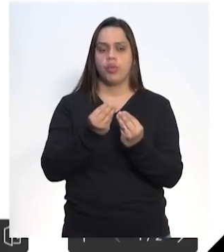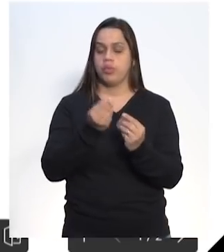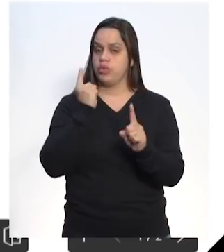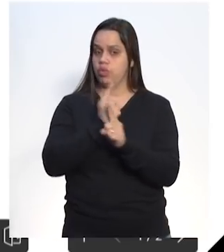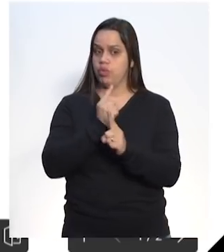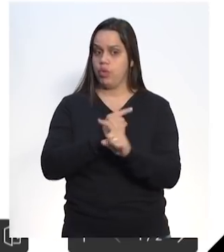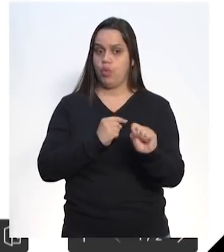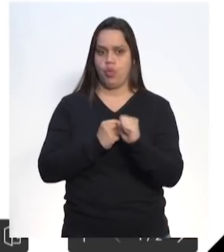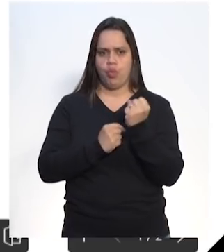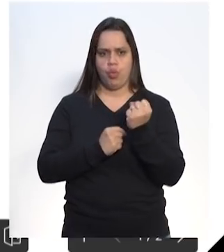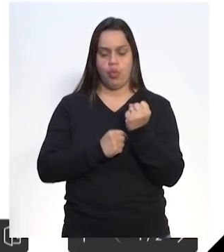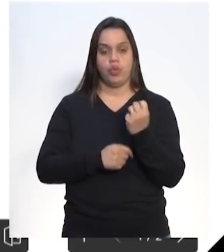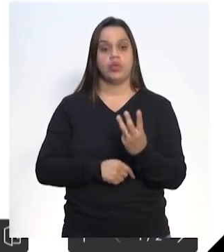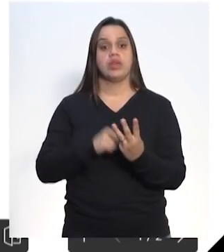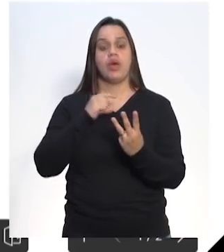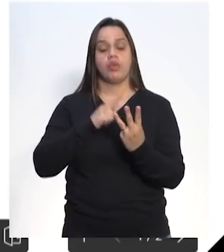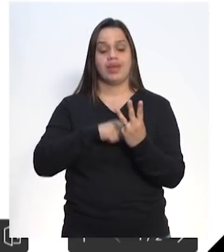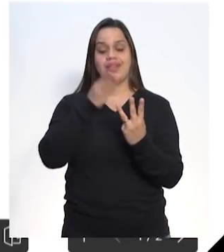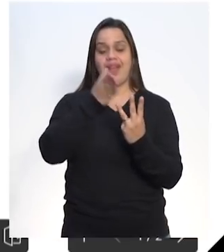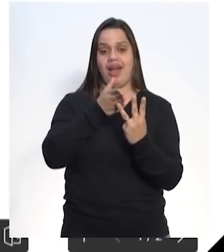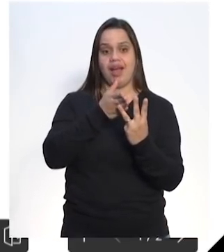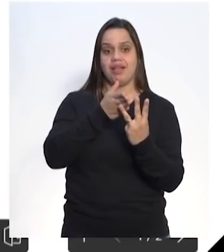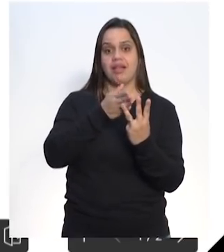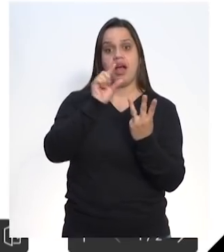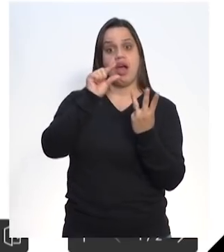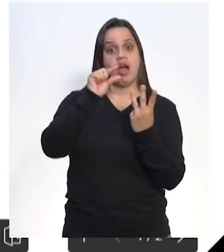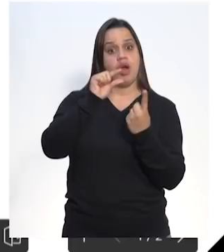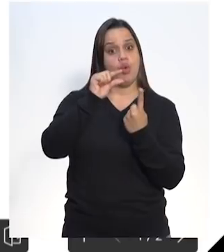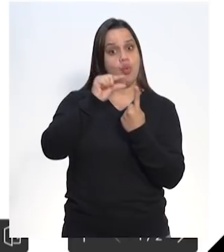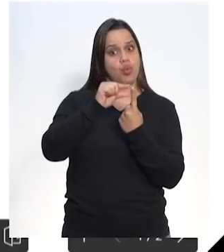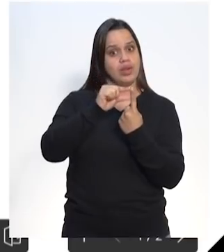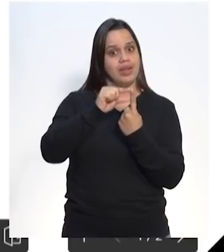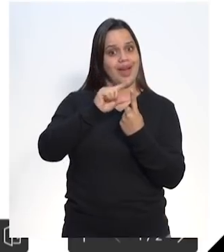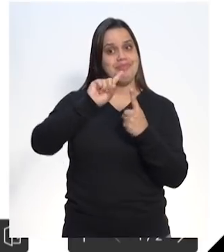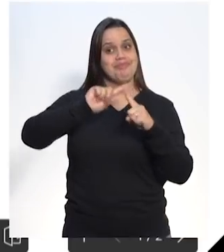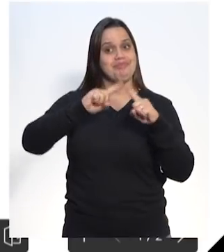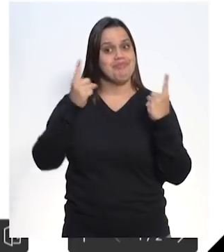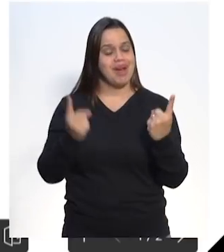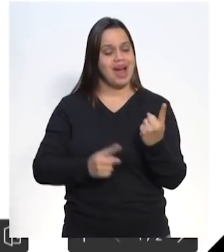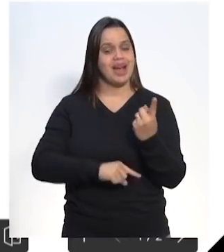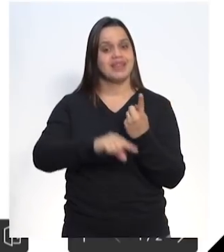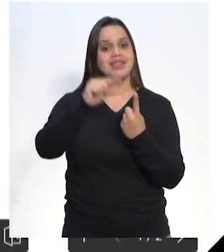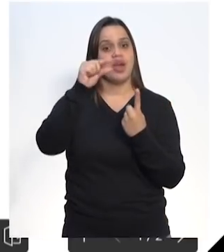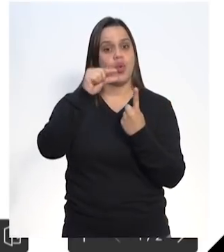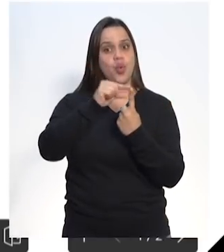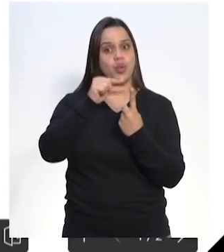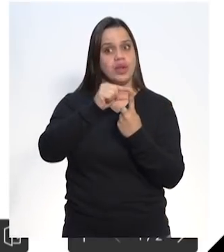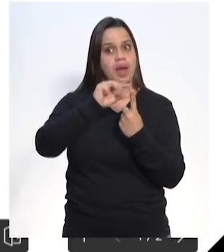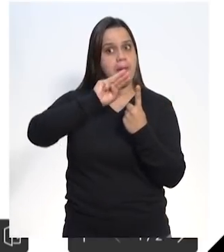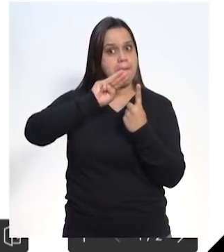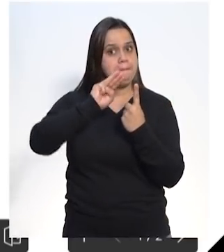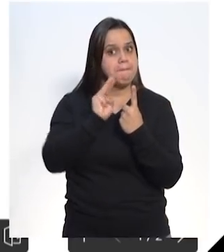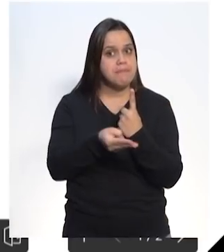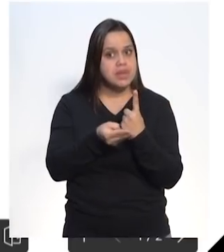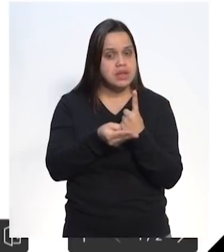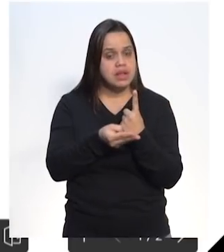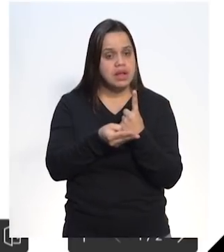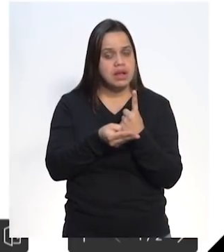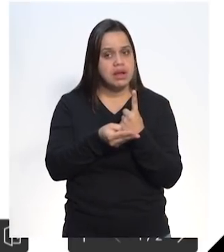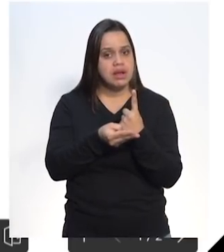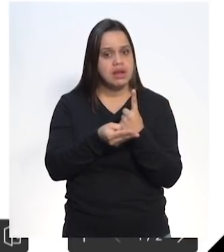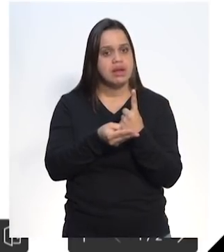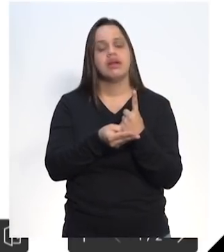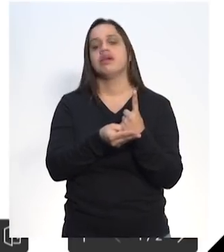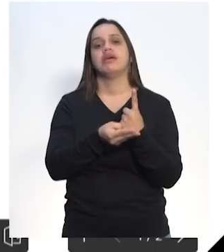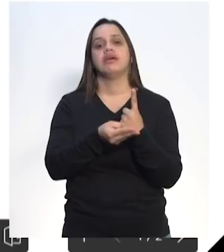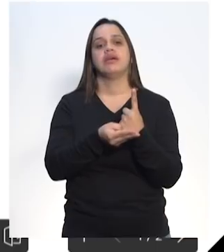8. O 8 está na unidade. Mas é na unidade de milhar. Né? Então, ele está na unidade de milhar